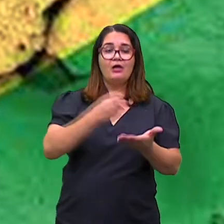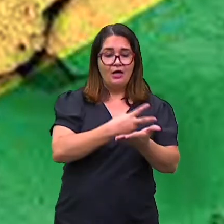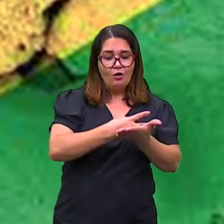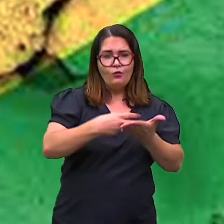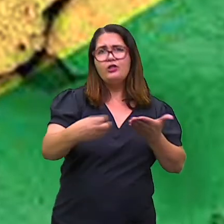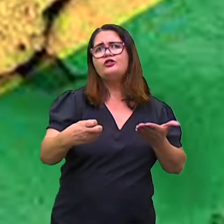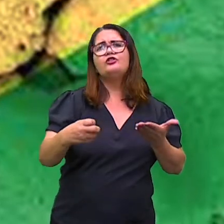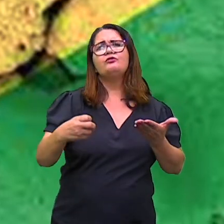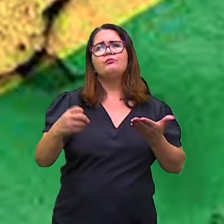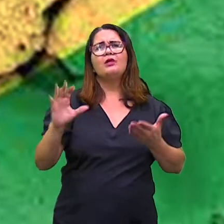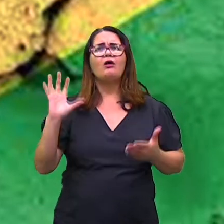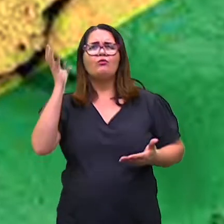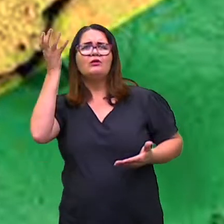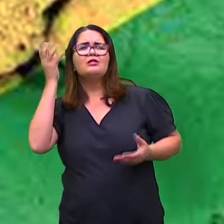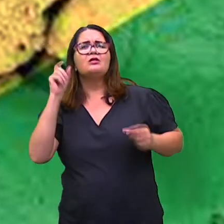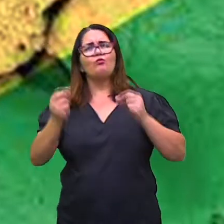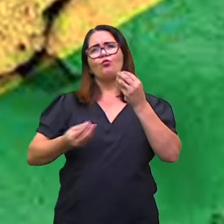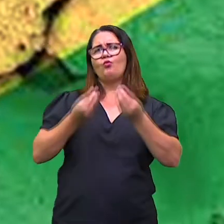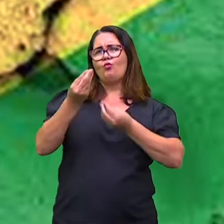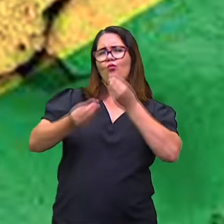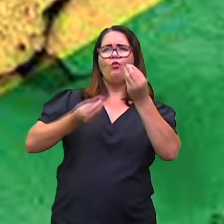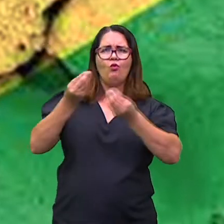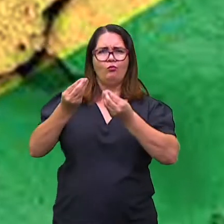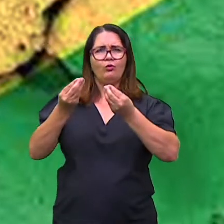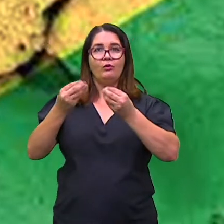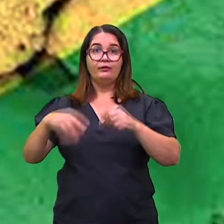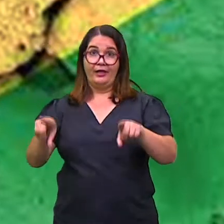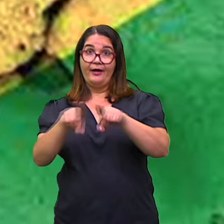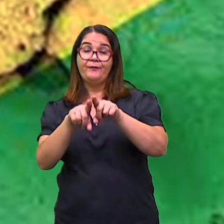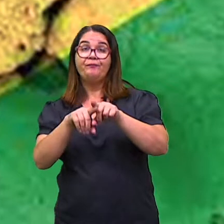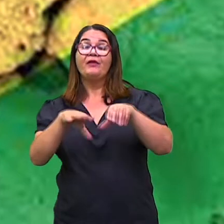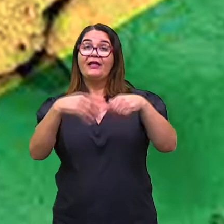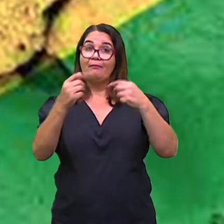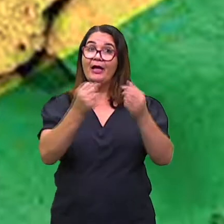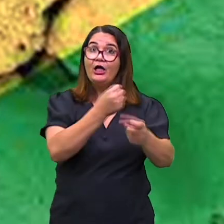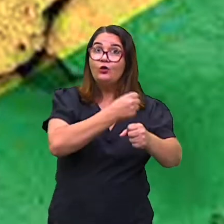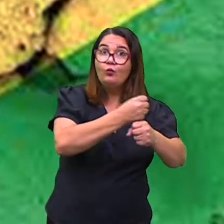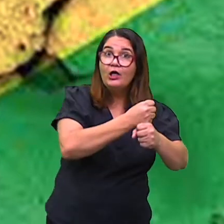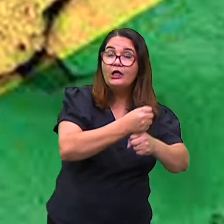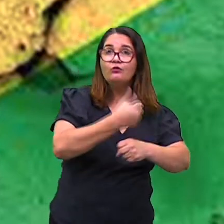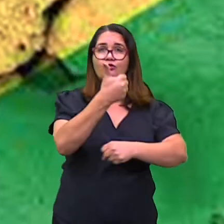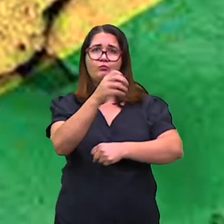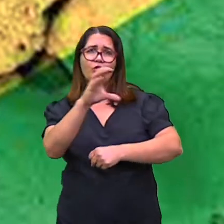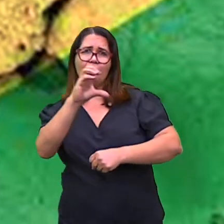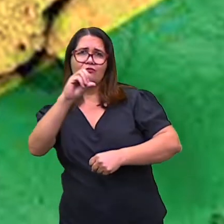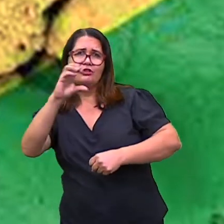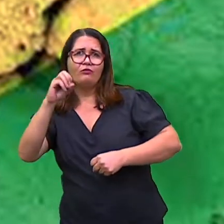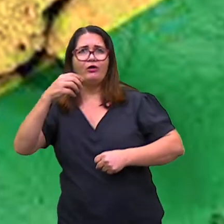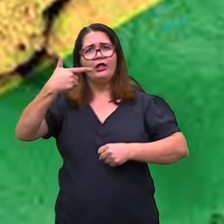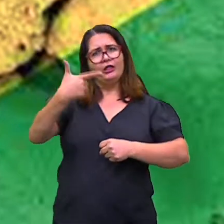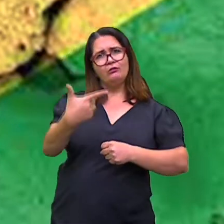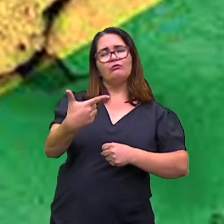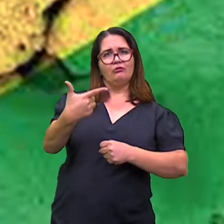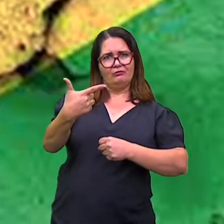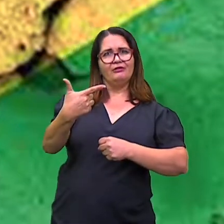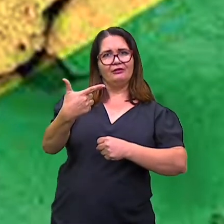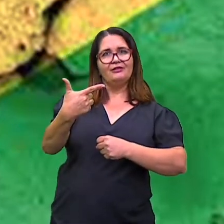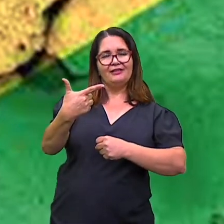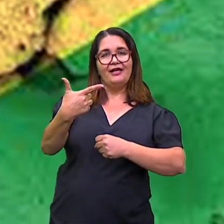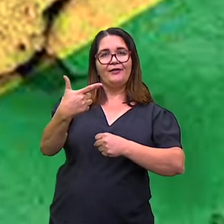renúncia ainda em meio ao processo em 1992. Então, são histórias